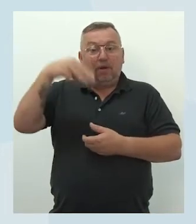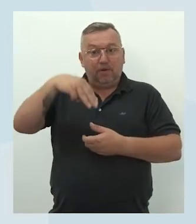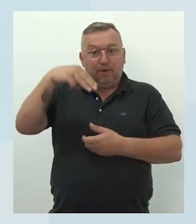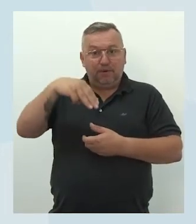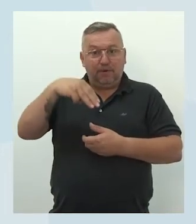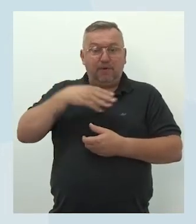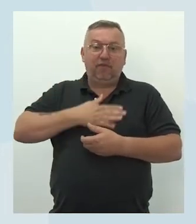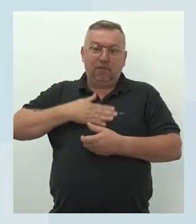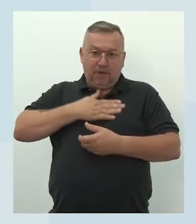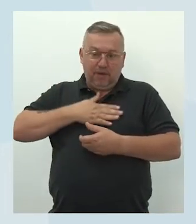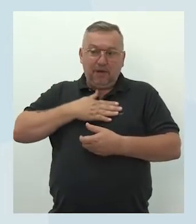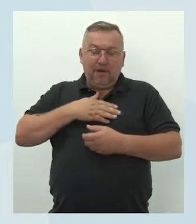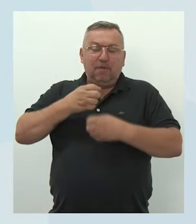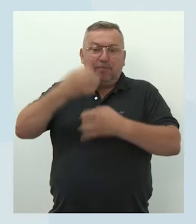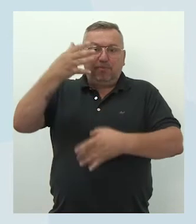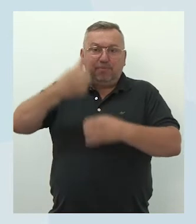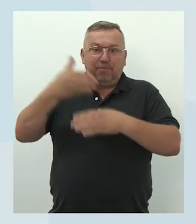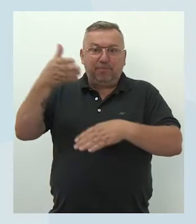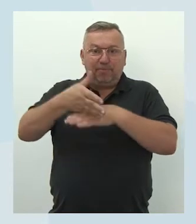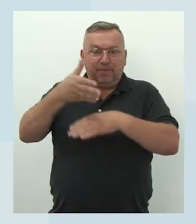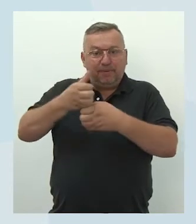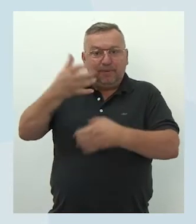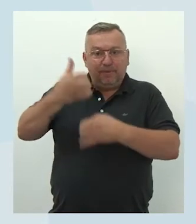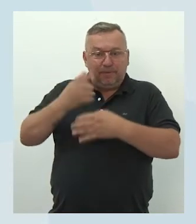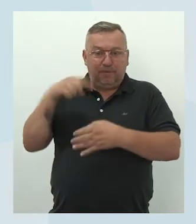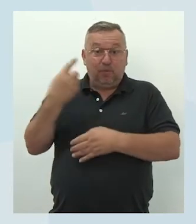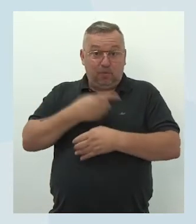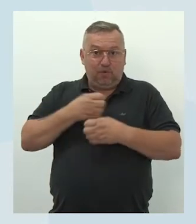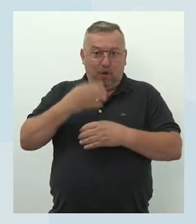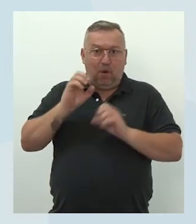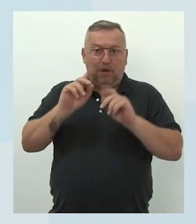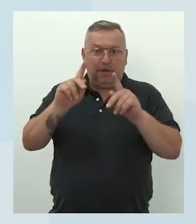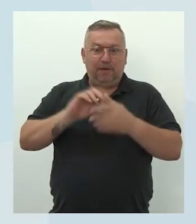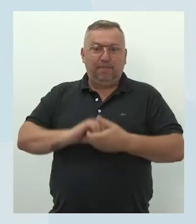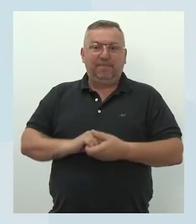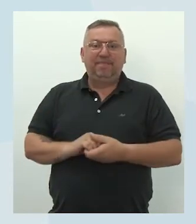gente gostaria muito que vocês compartilhassem essas informações conosco no chat, tá bom?